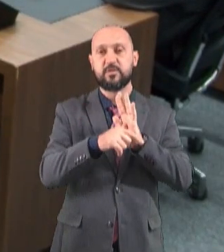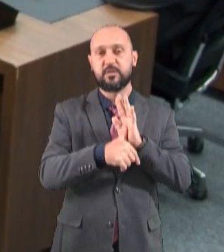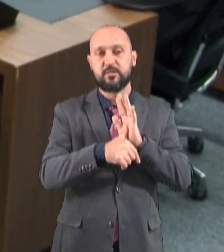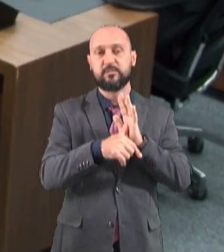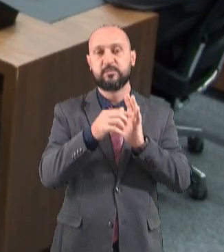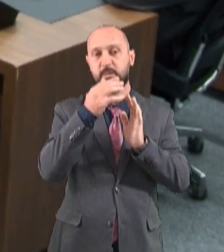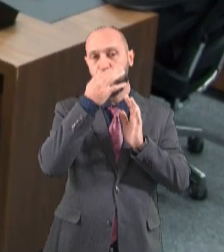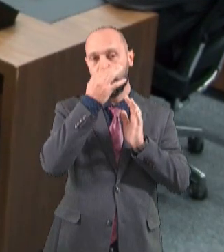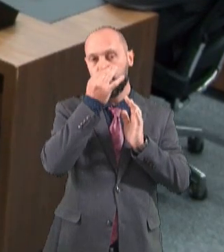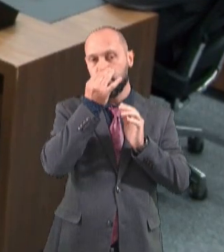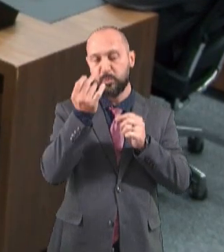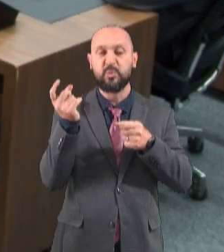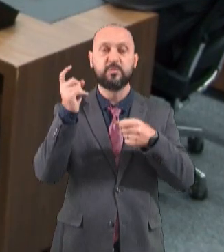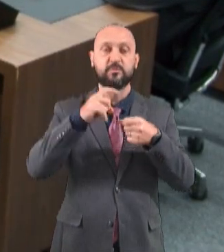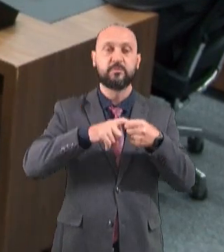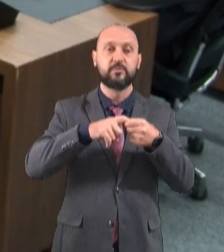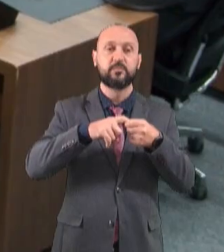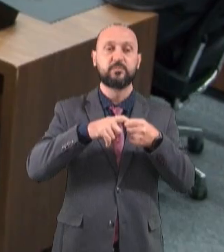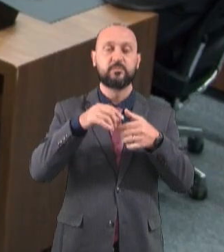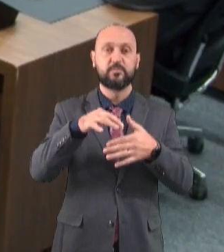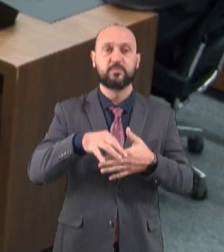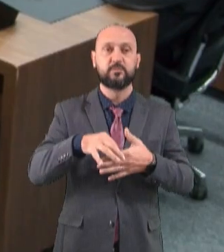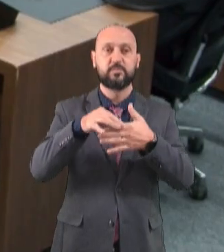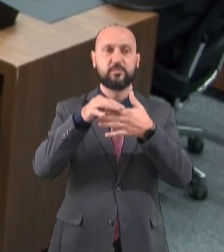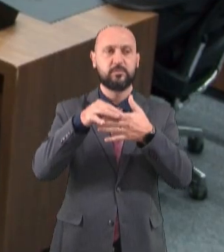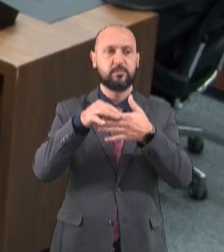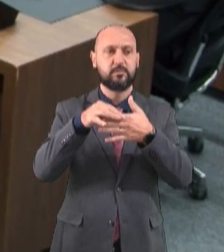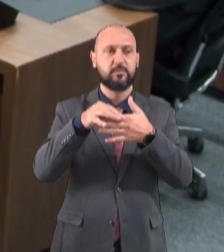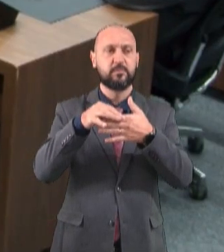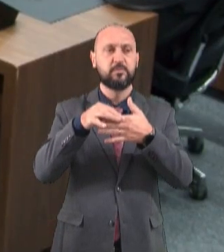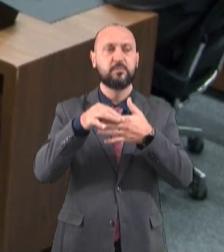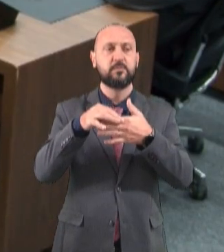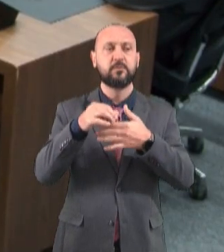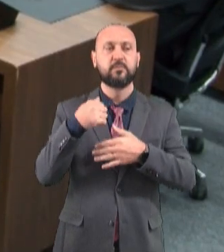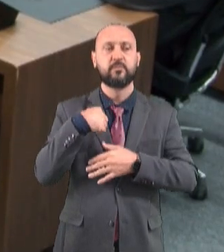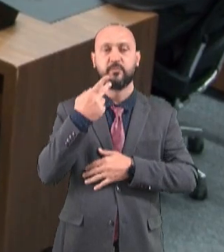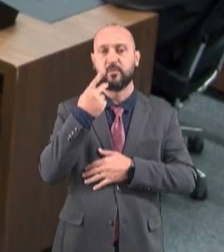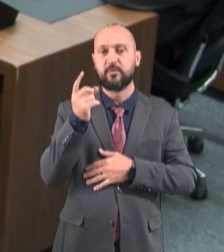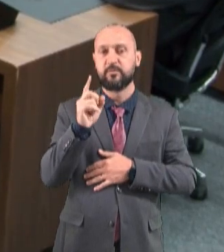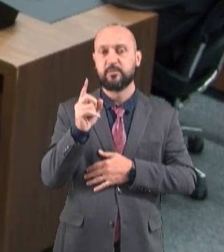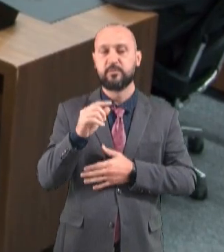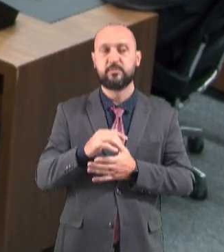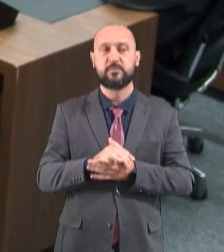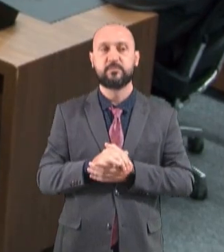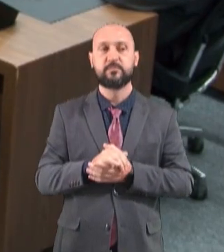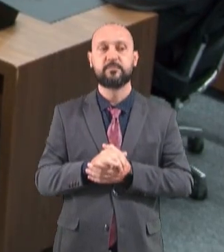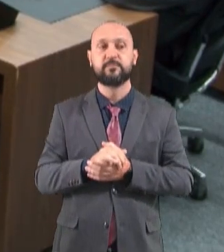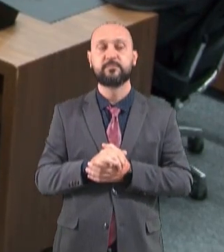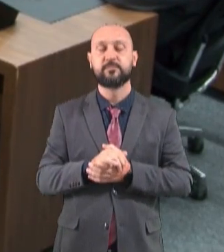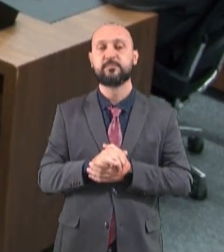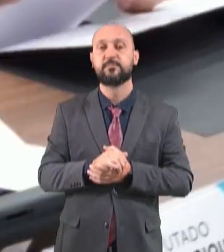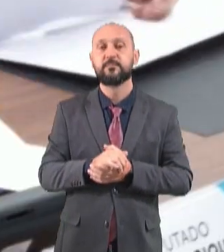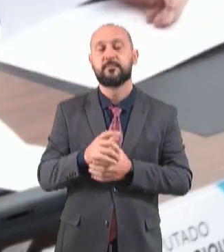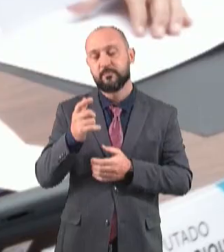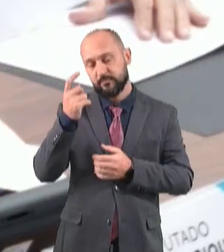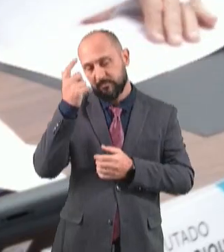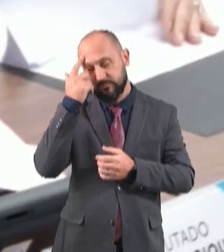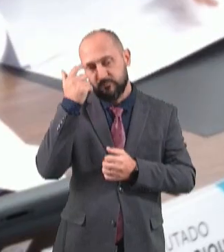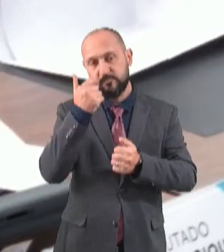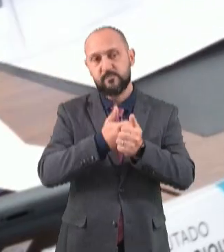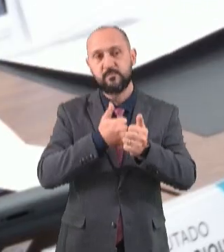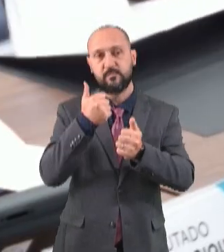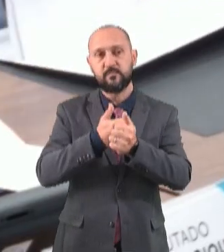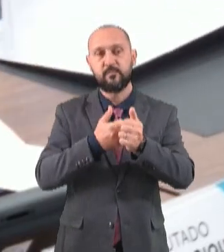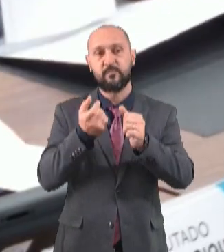Isso voltou na fala da liderança do governo aqui. Não fui eu que falei. Então, veja, para considerar